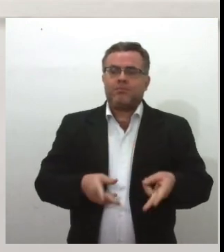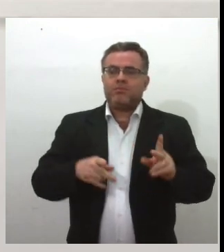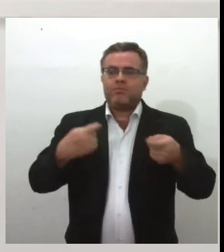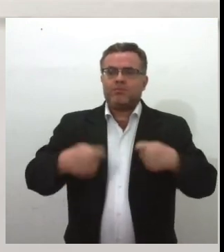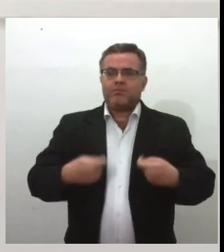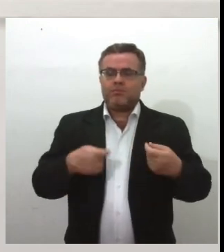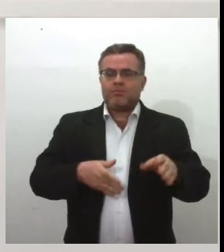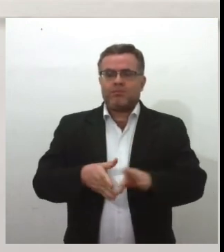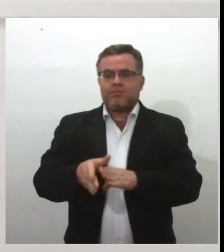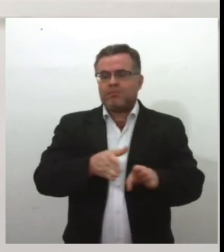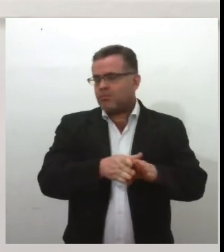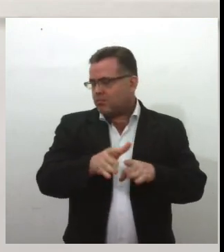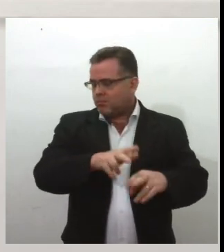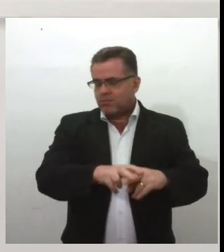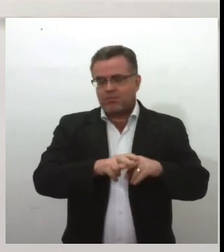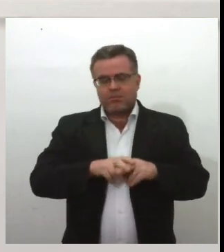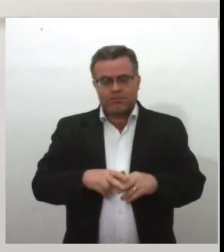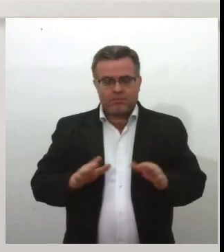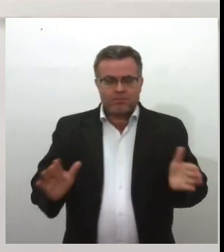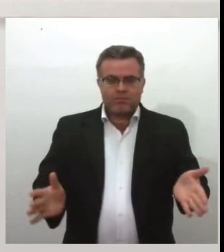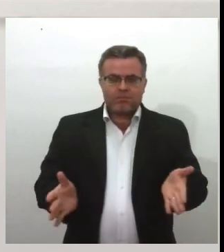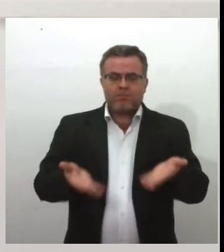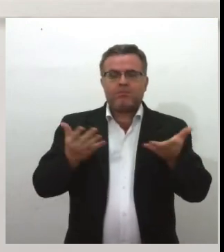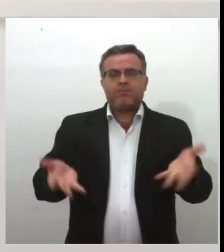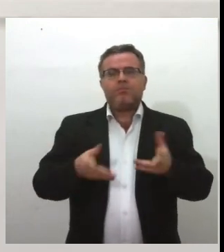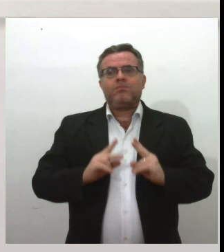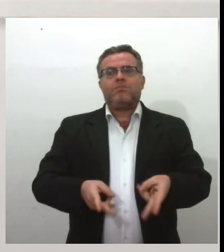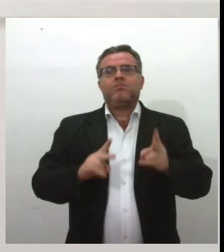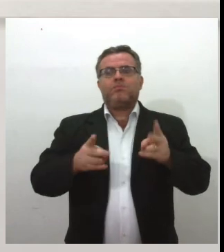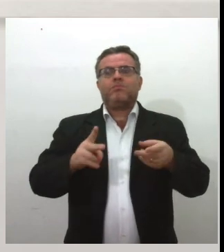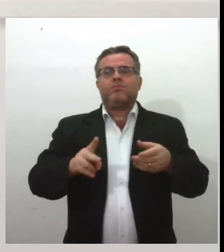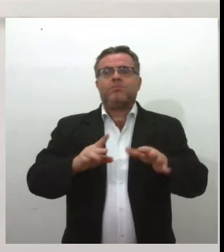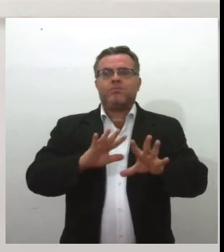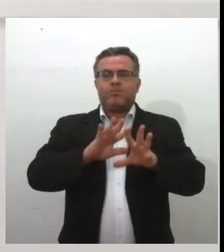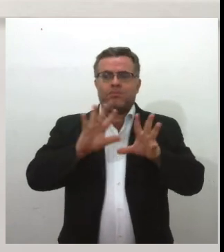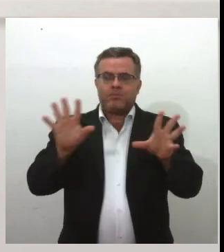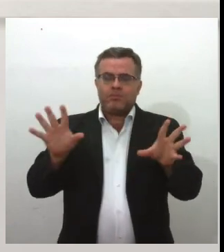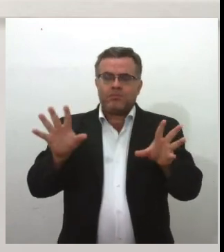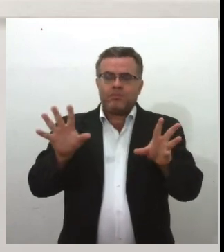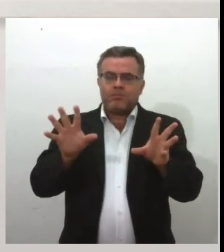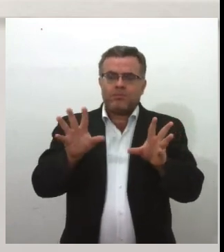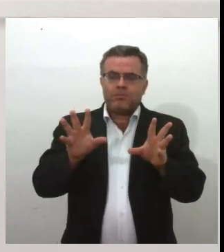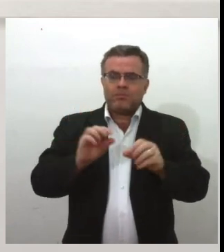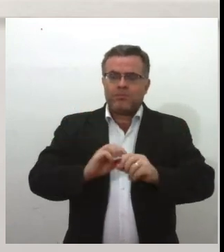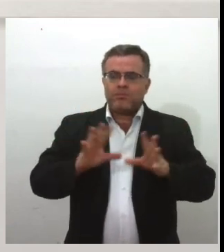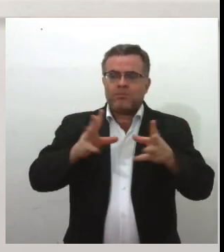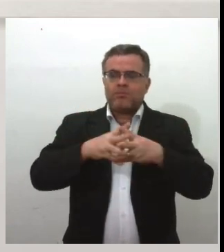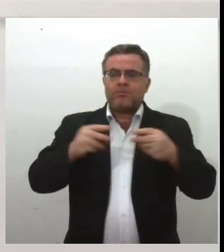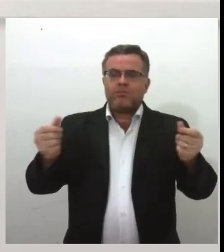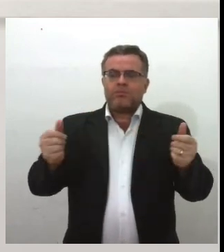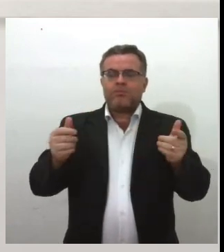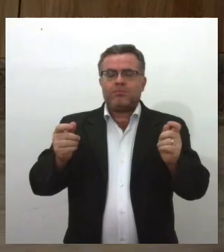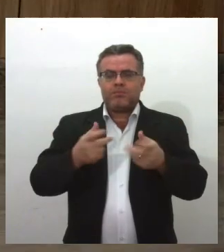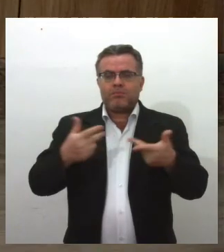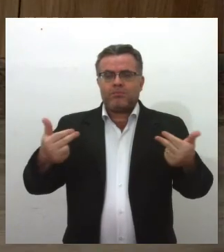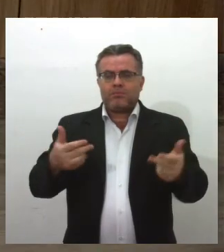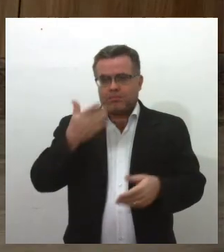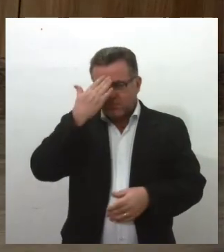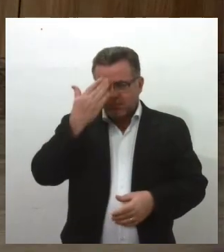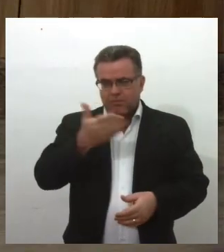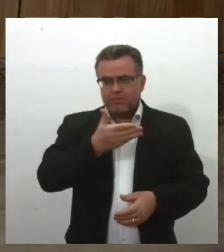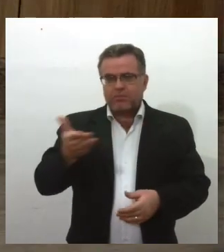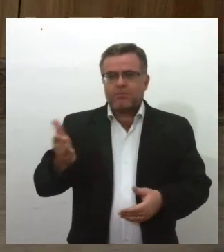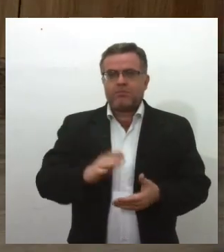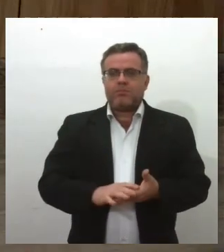muito. Então, vamos ajudá-los a desmistificar e a cuidar da saúde. Obrigado a todas e a todos. E não esperem